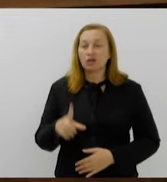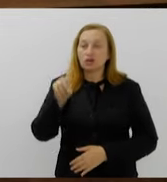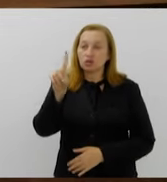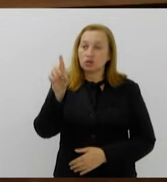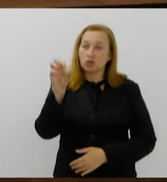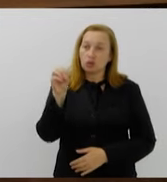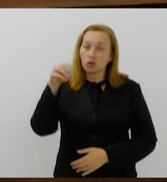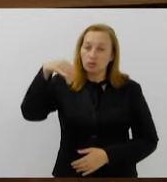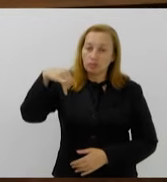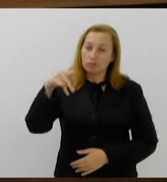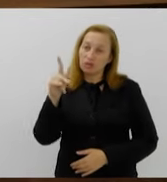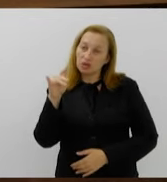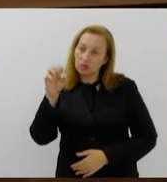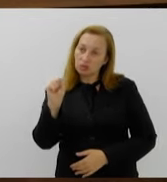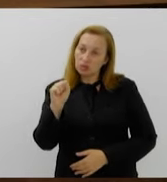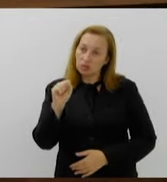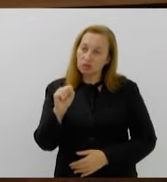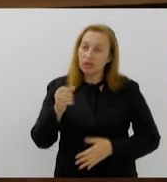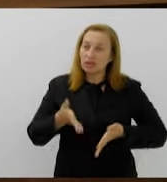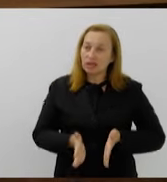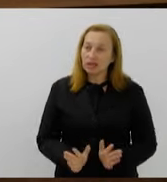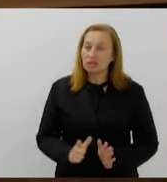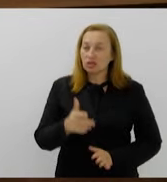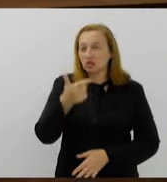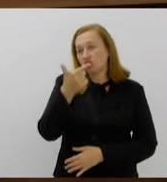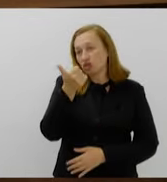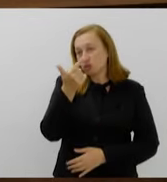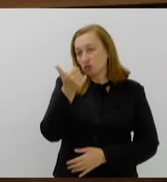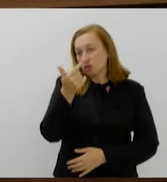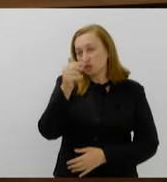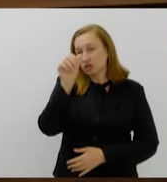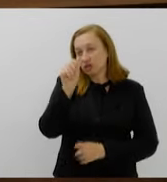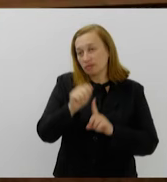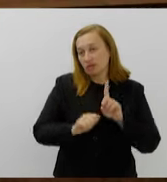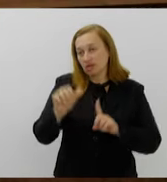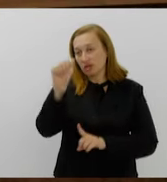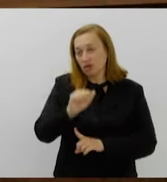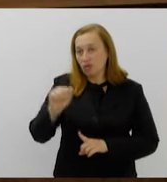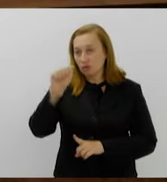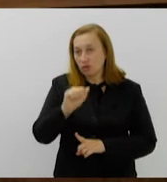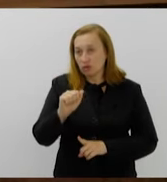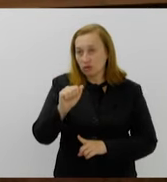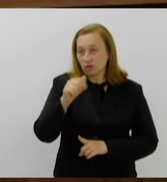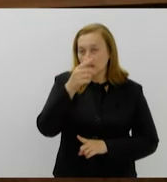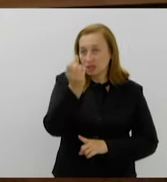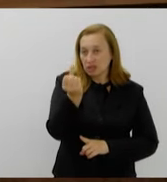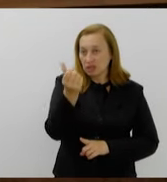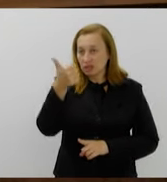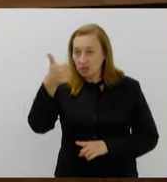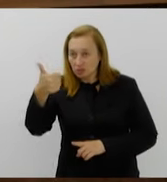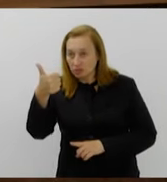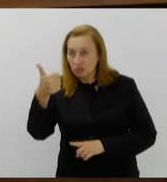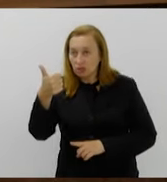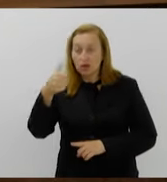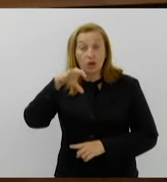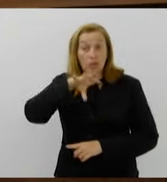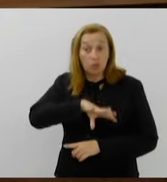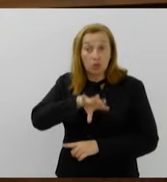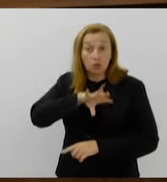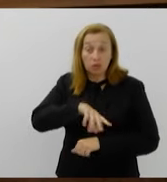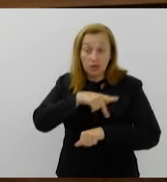Gonçalves foi nascido dia 12 de agosto de 1961 em Vila Real em Portugal é filho do Senhor